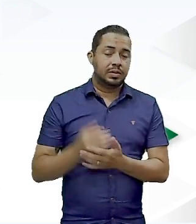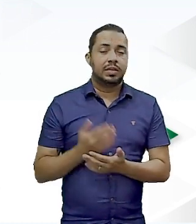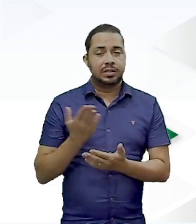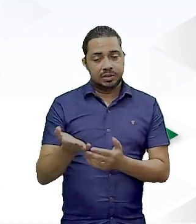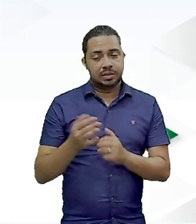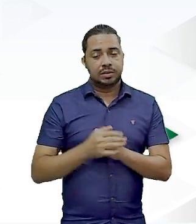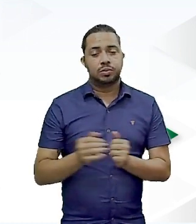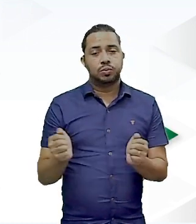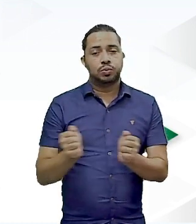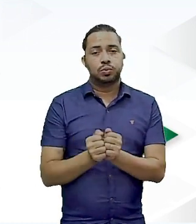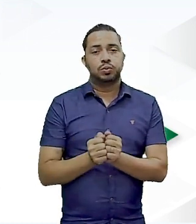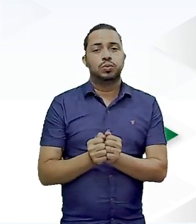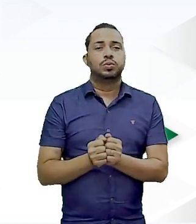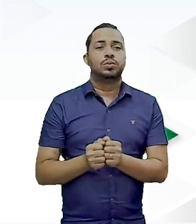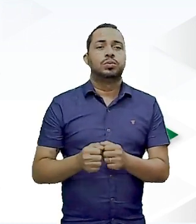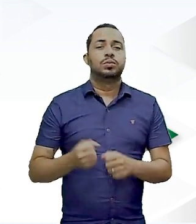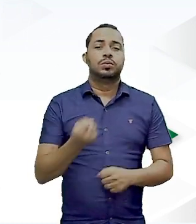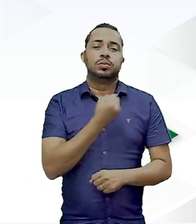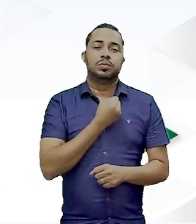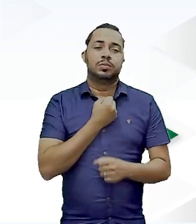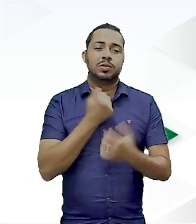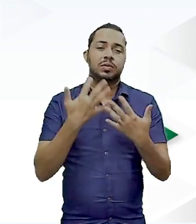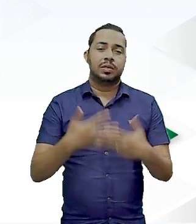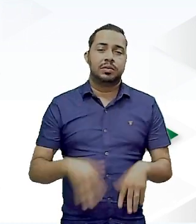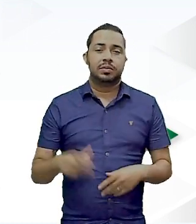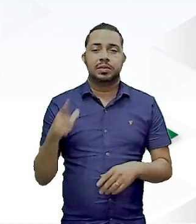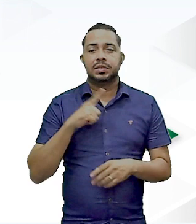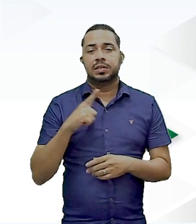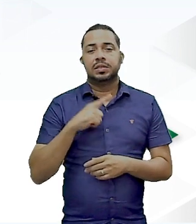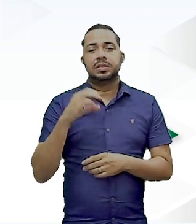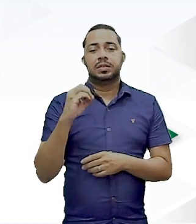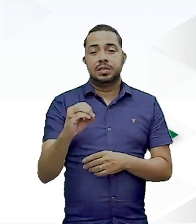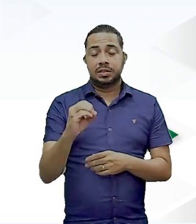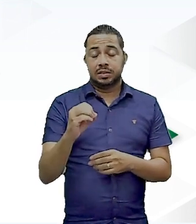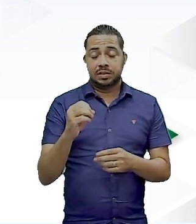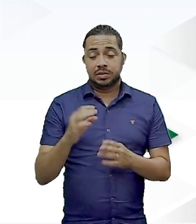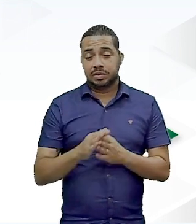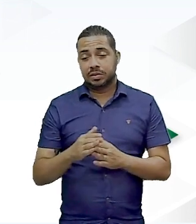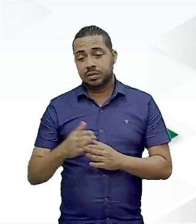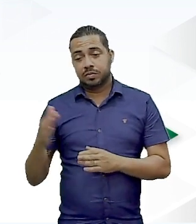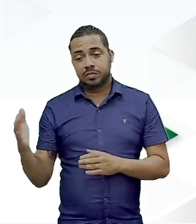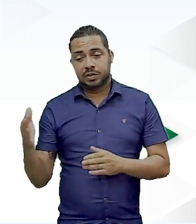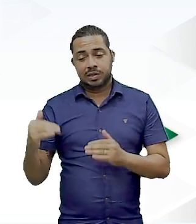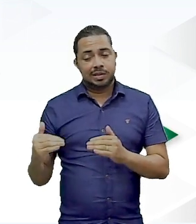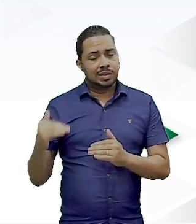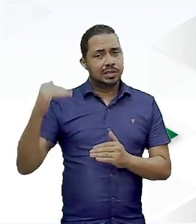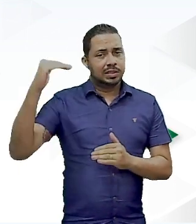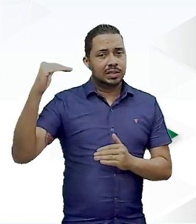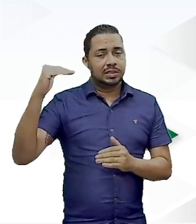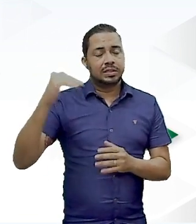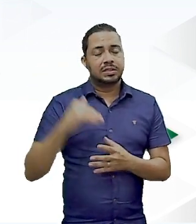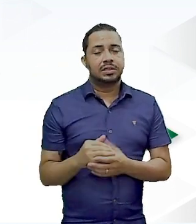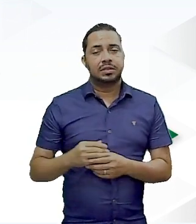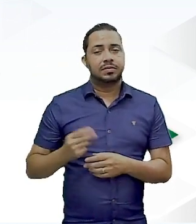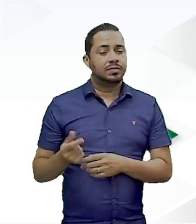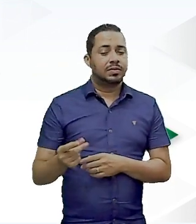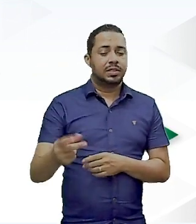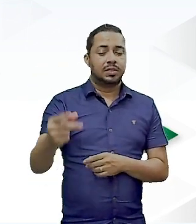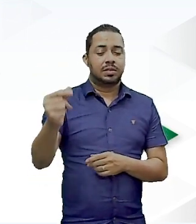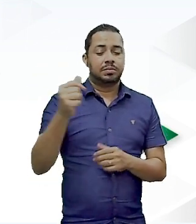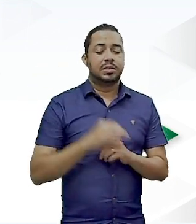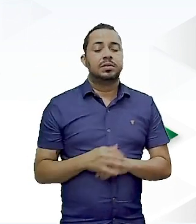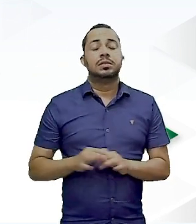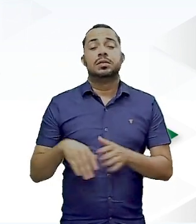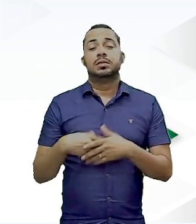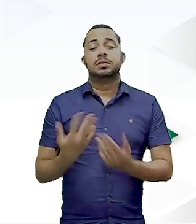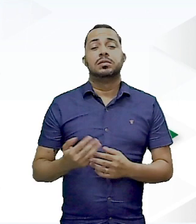aí, ó, conjunto dos números naturais, onde tem zero à tua direita crescente infinitamente, tá bom?